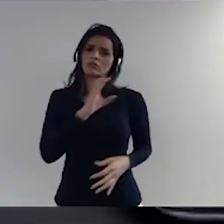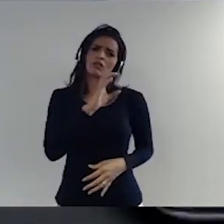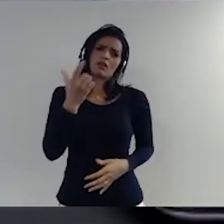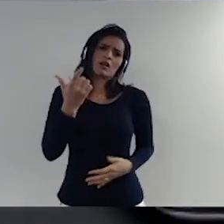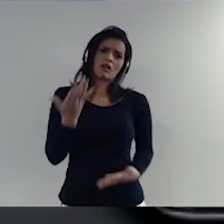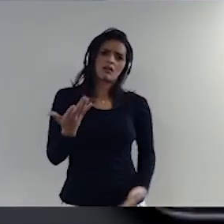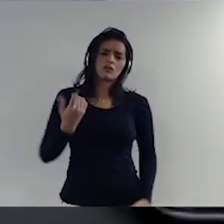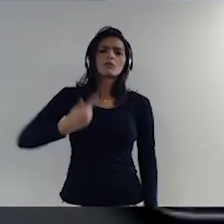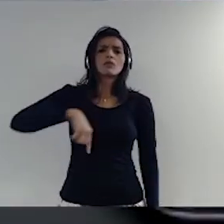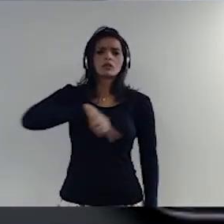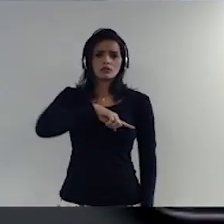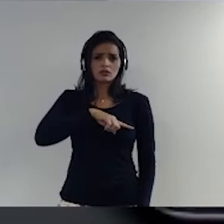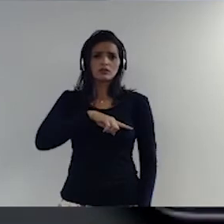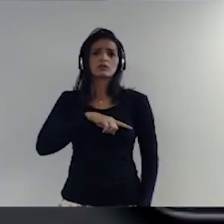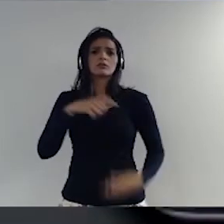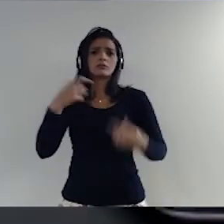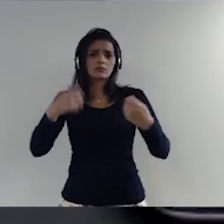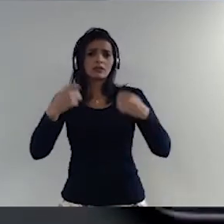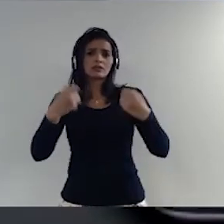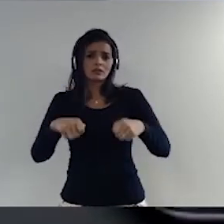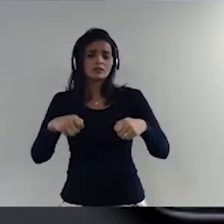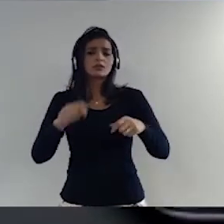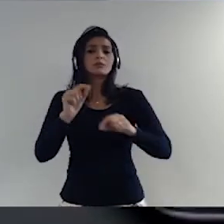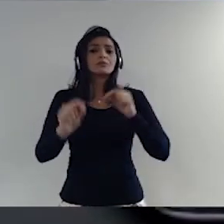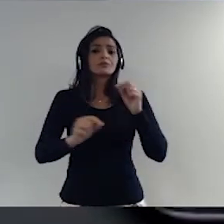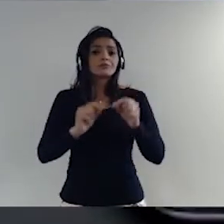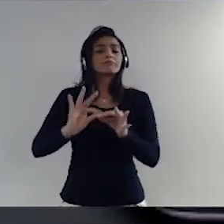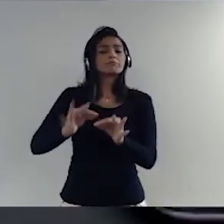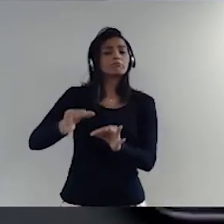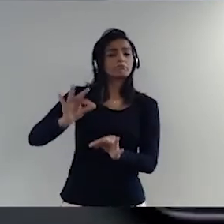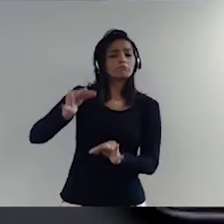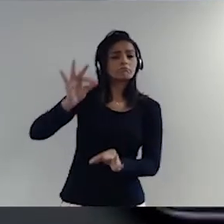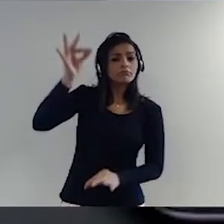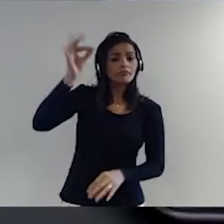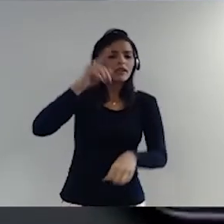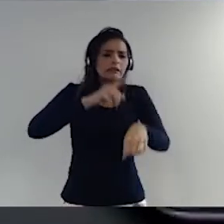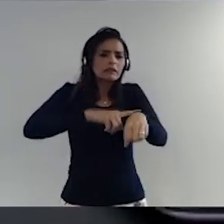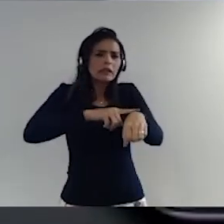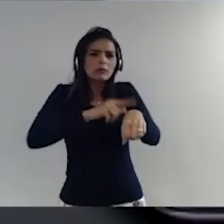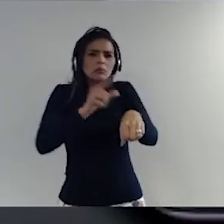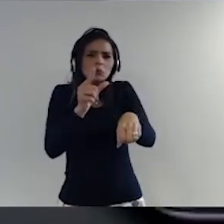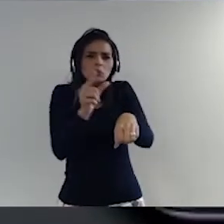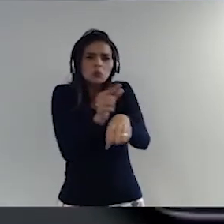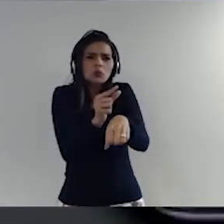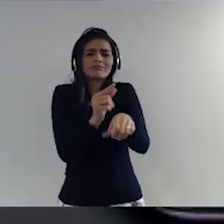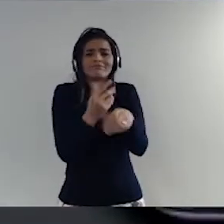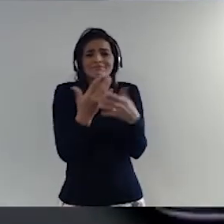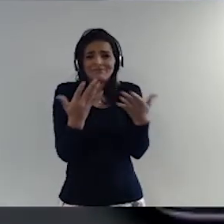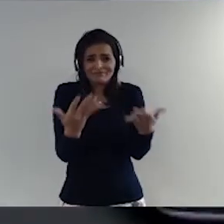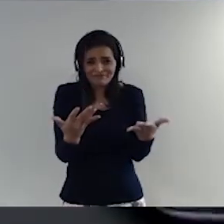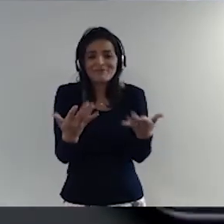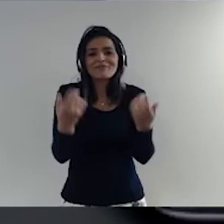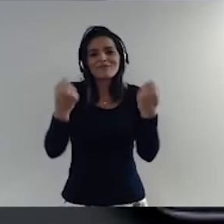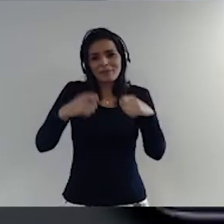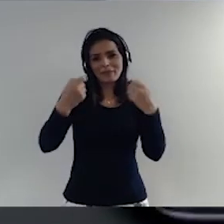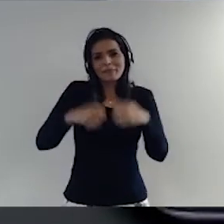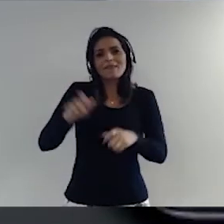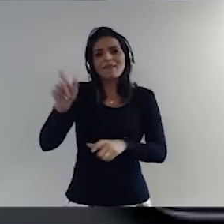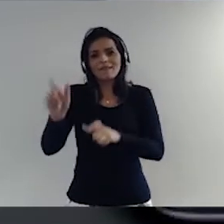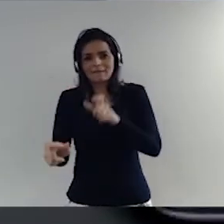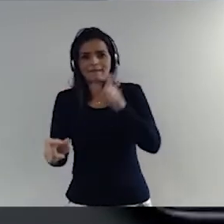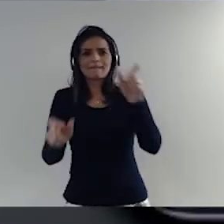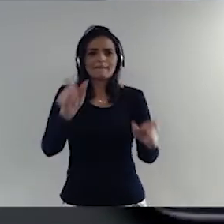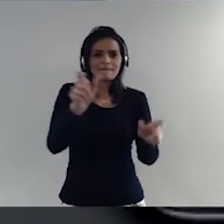nós teríamos muito, querida Solange, para destacar. Sei que o tempo nosso é limitado, precisamos ouvir, sem